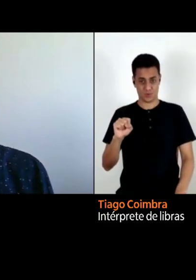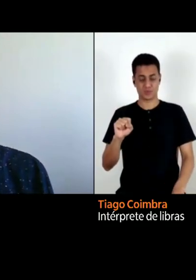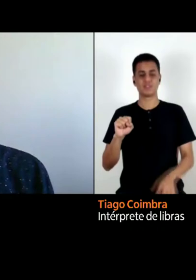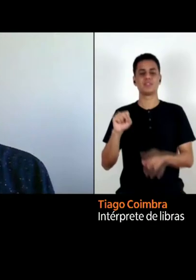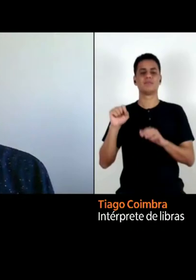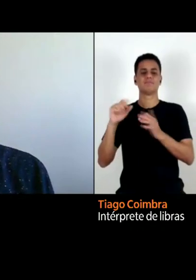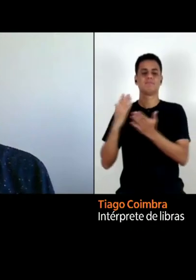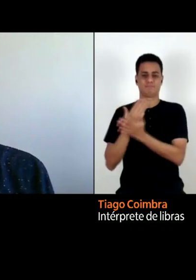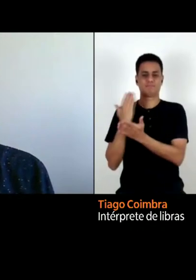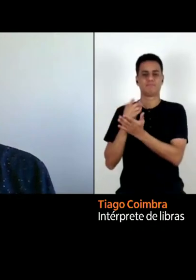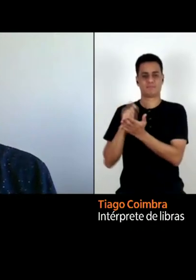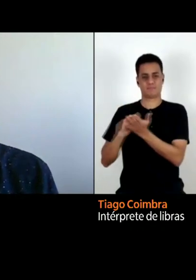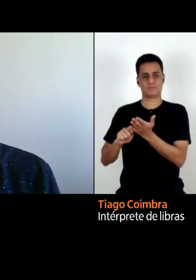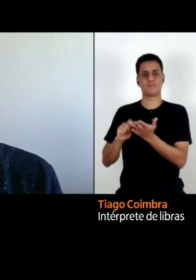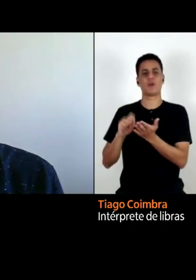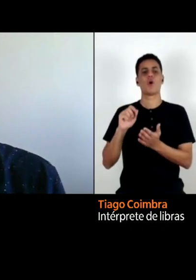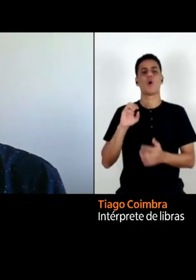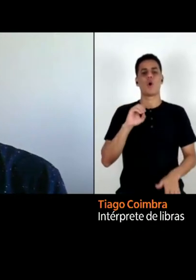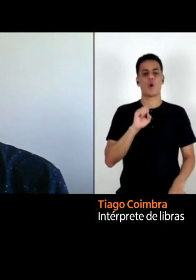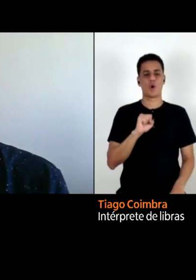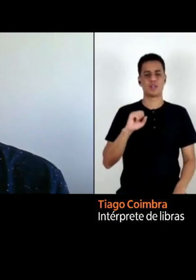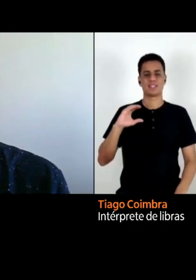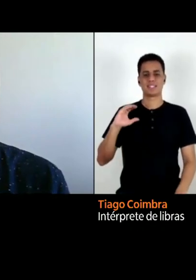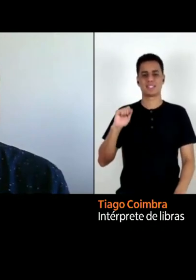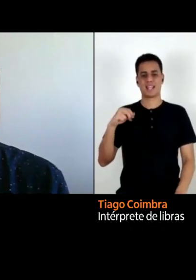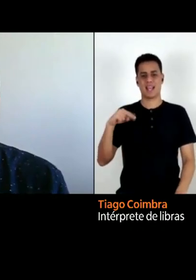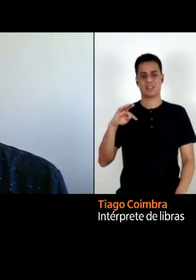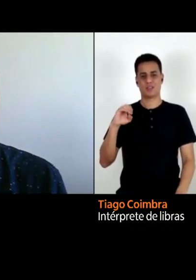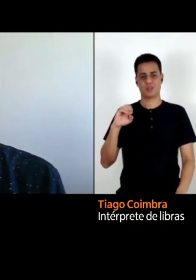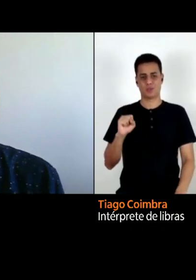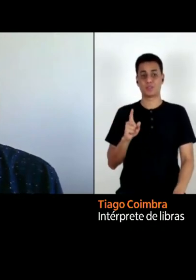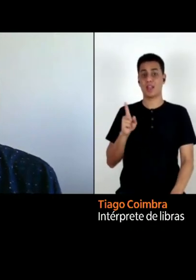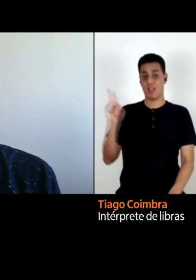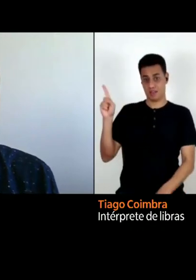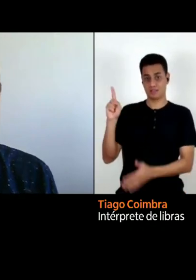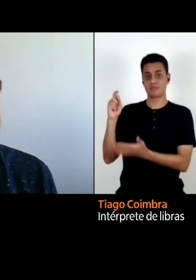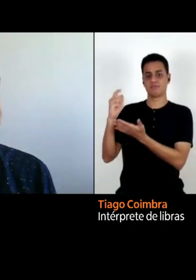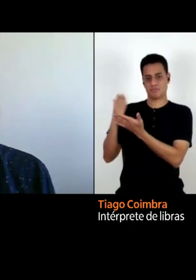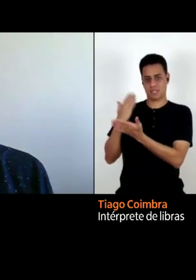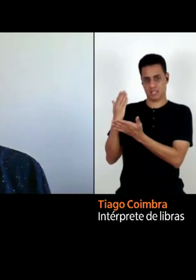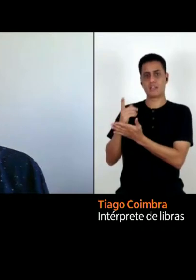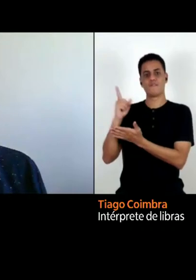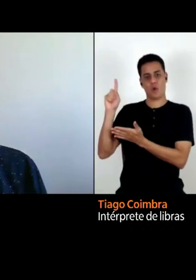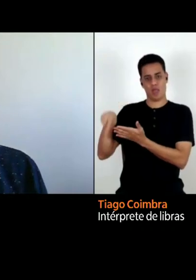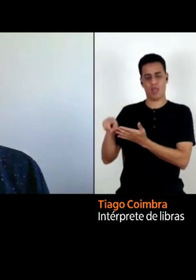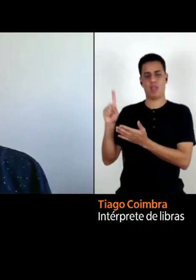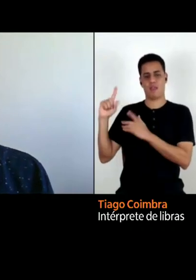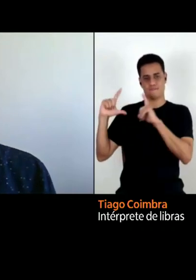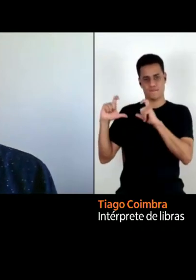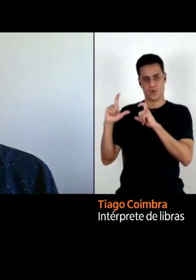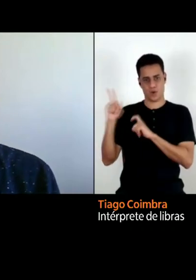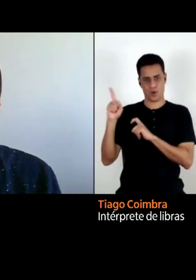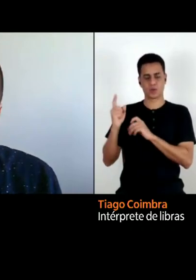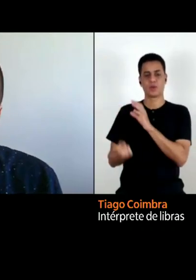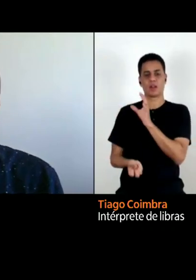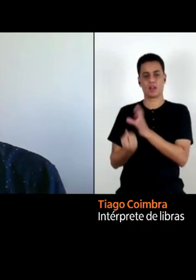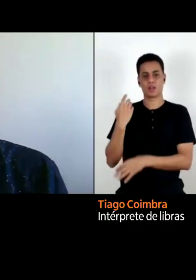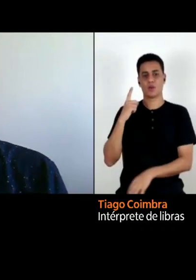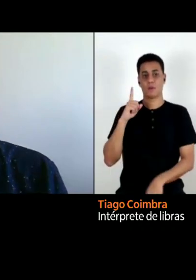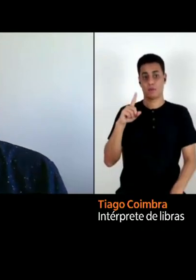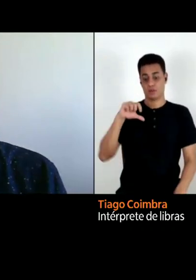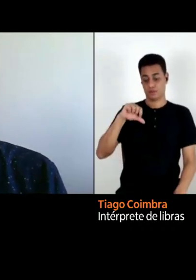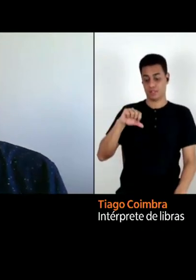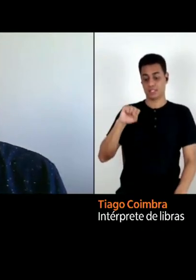Aqui um trecho dos cantos compostos em Pisa, em 1948. Gustave